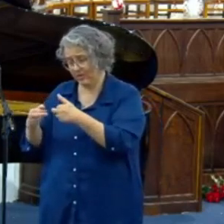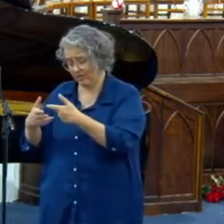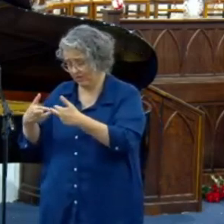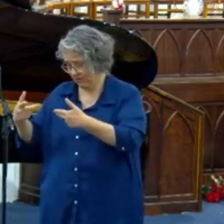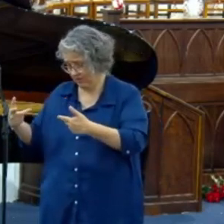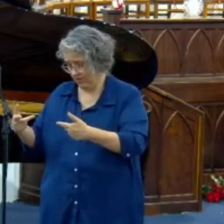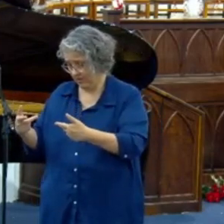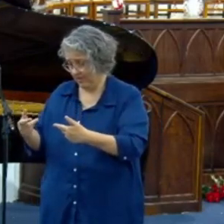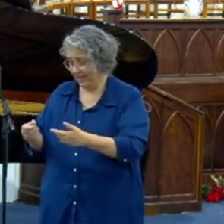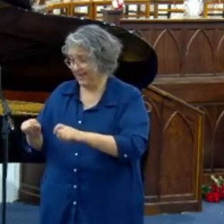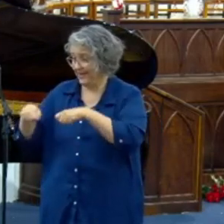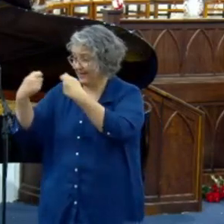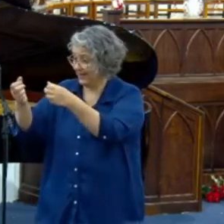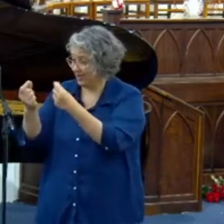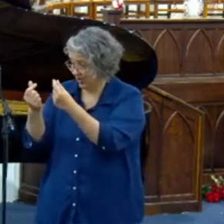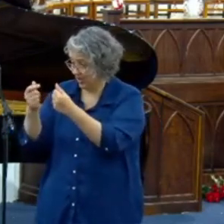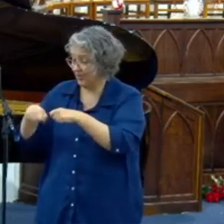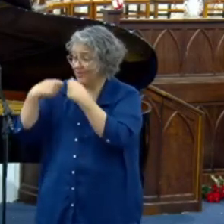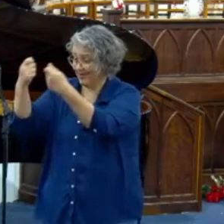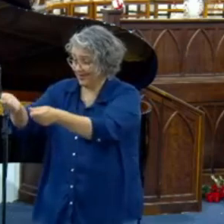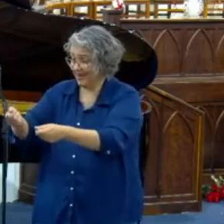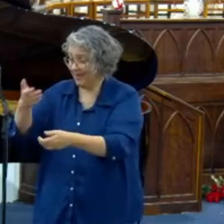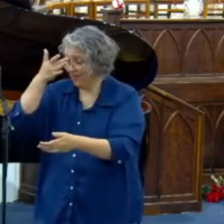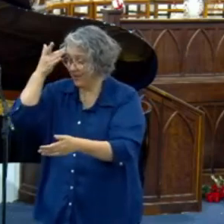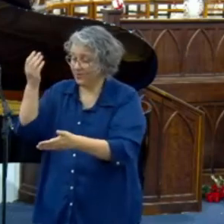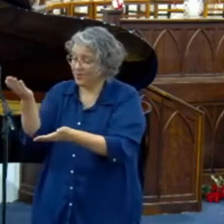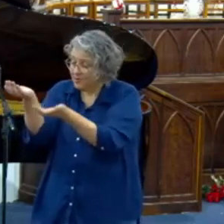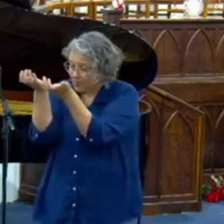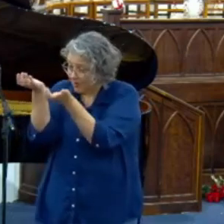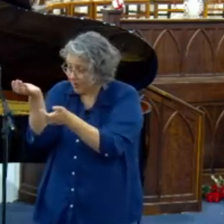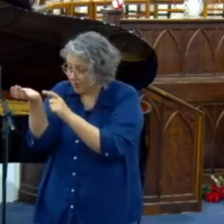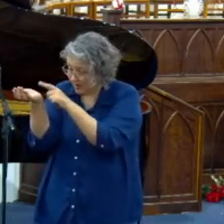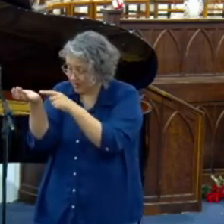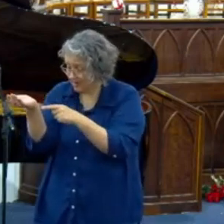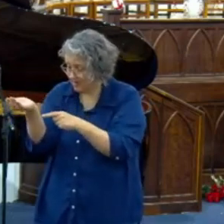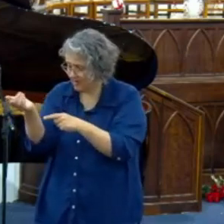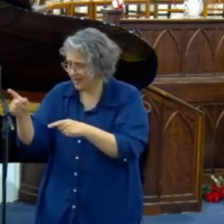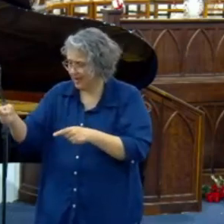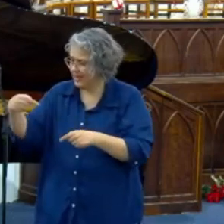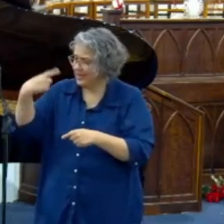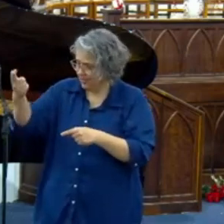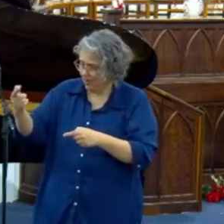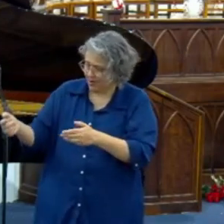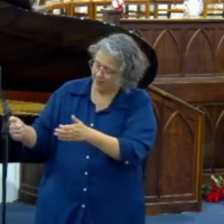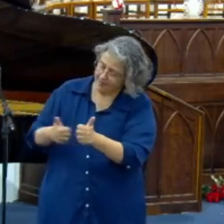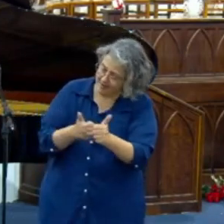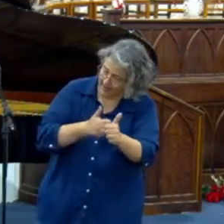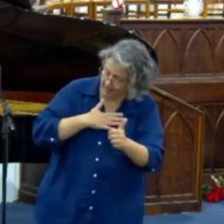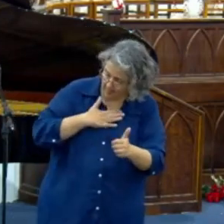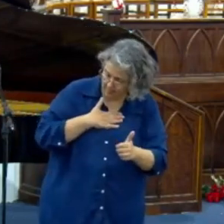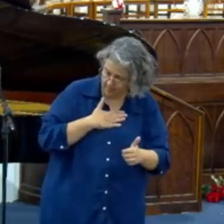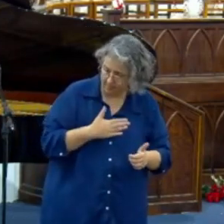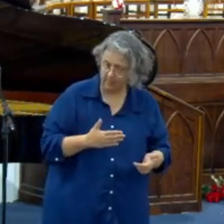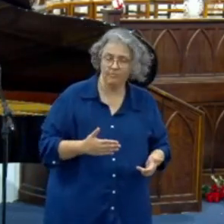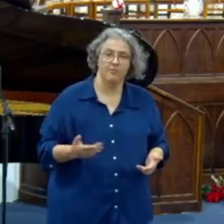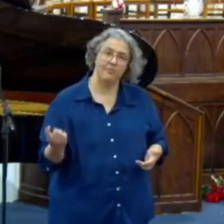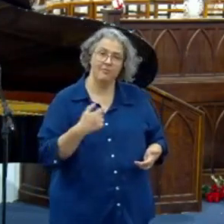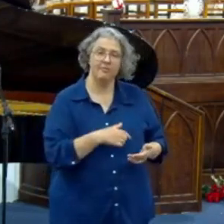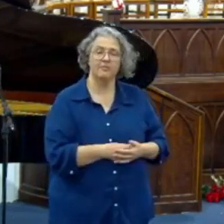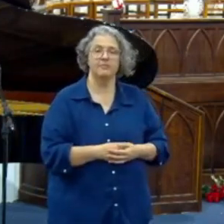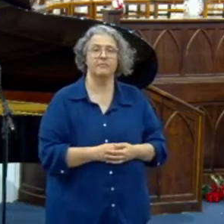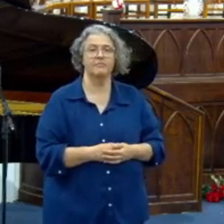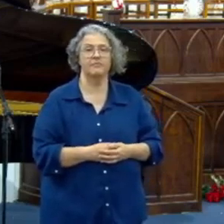aos pobres, você terá um tesouro no céu, depois venha e siga-me. É como se Jesus dissesse,